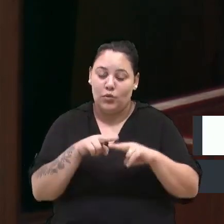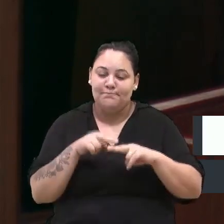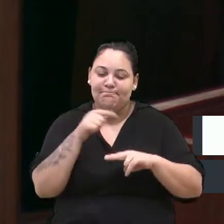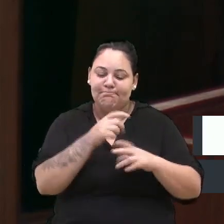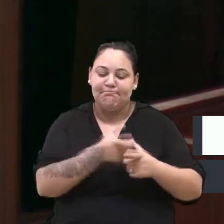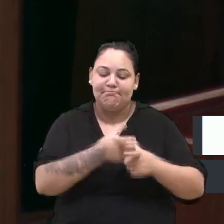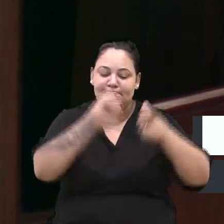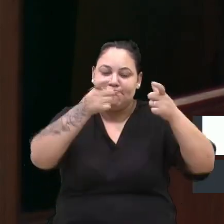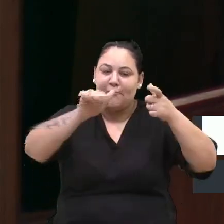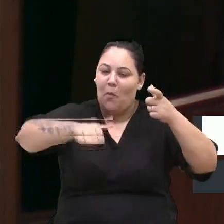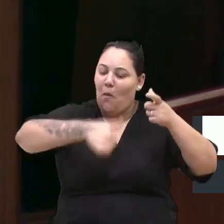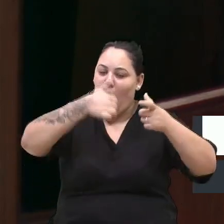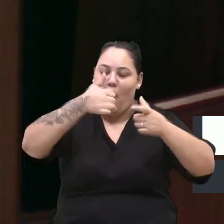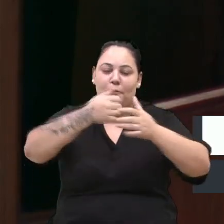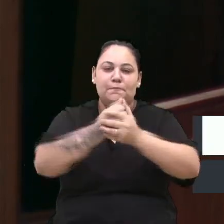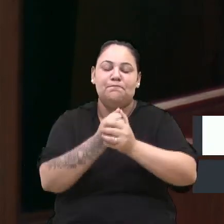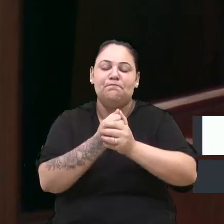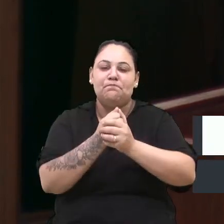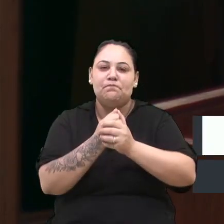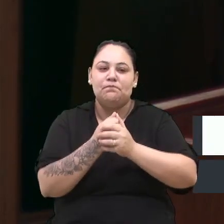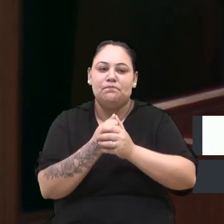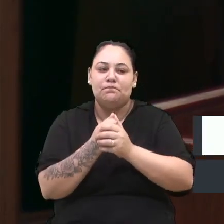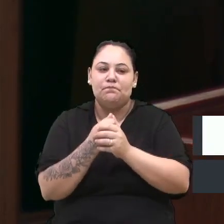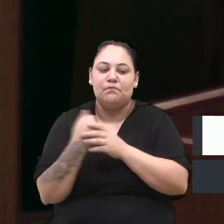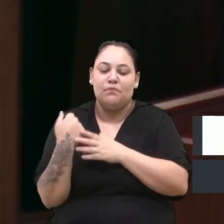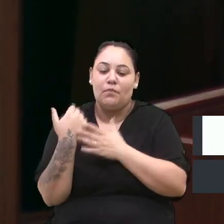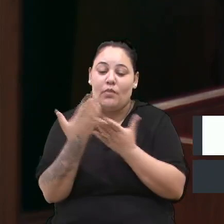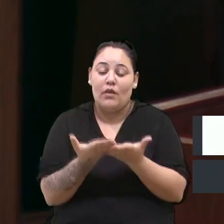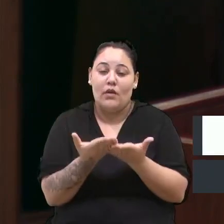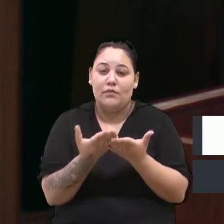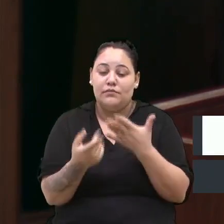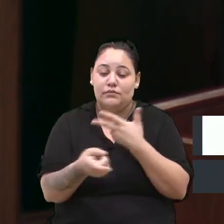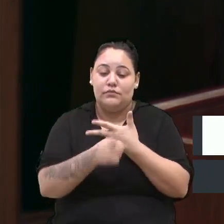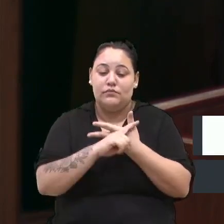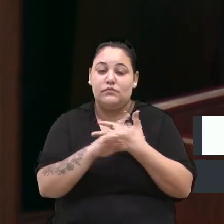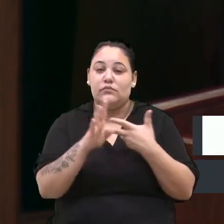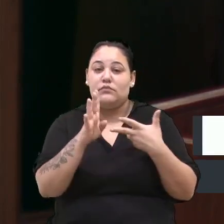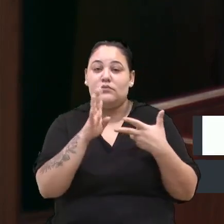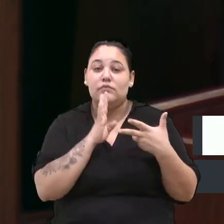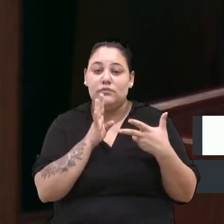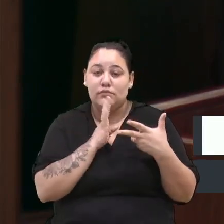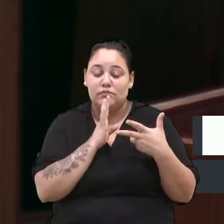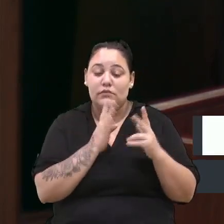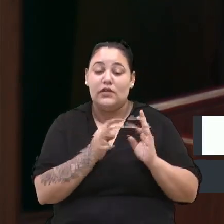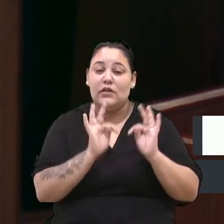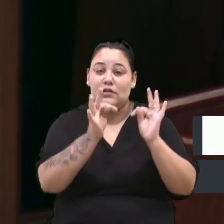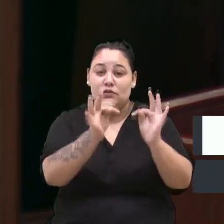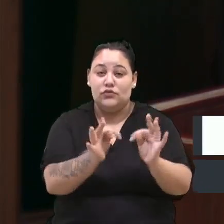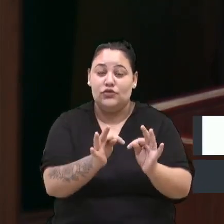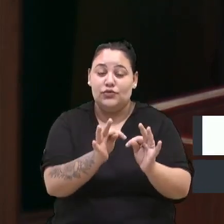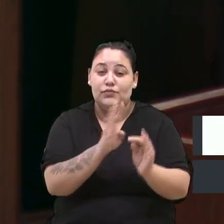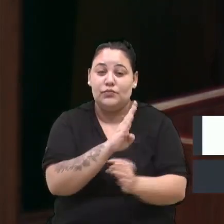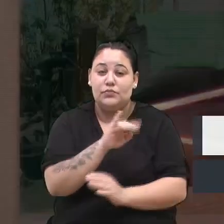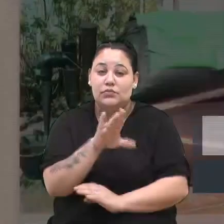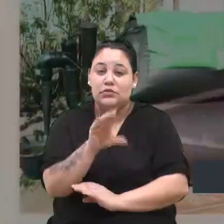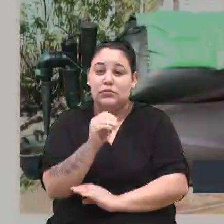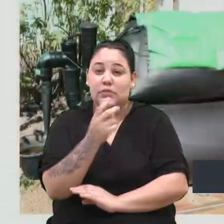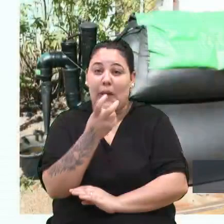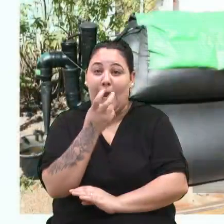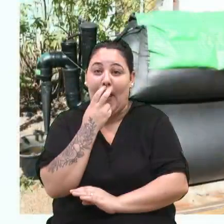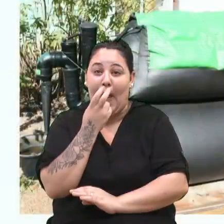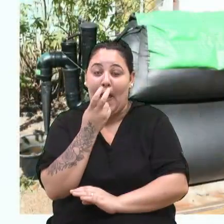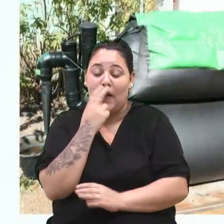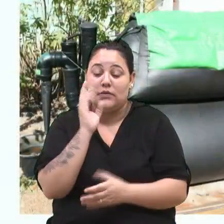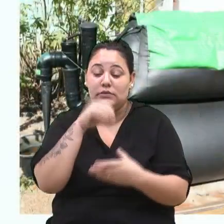Trouxe ao conhecimento do executivo e dessa cidade também a tecnologia do biogás para as